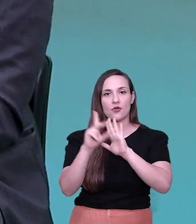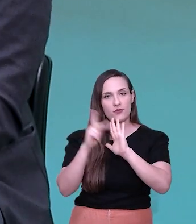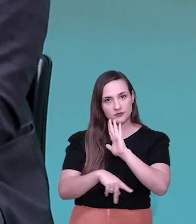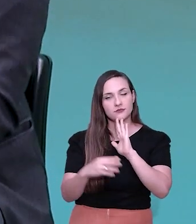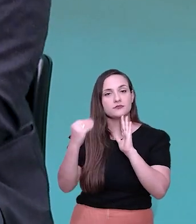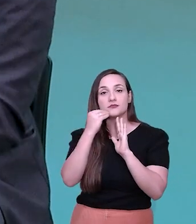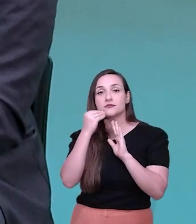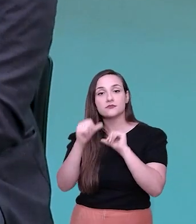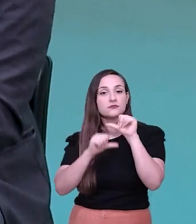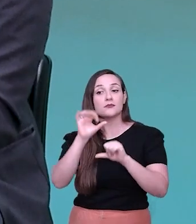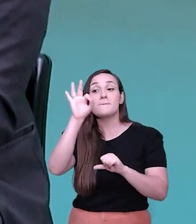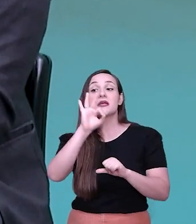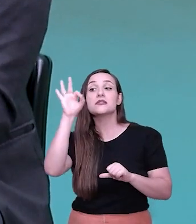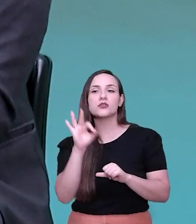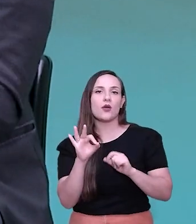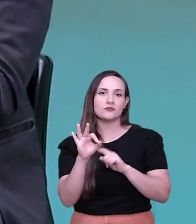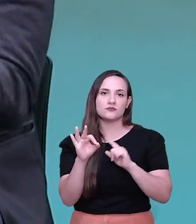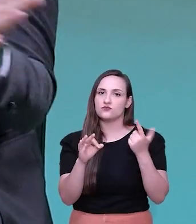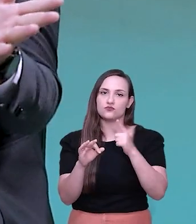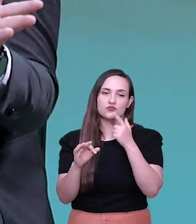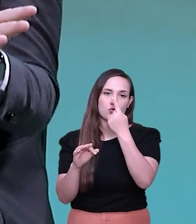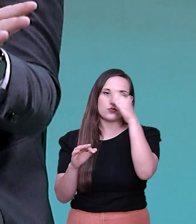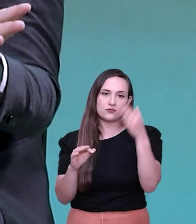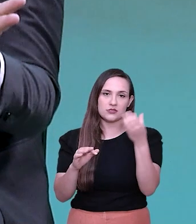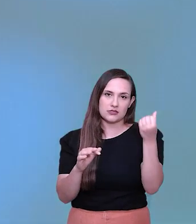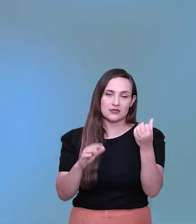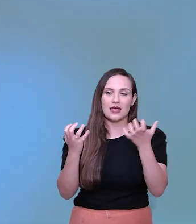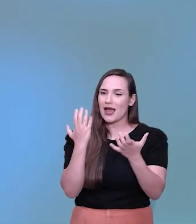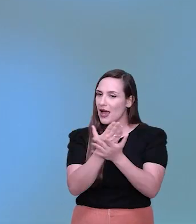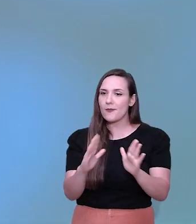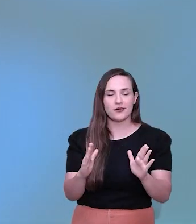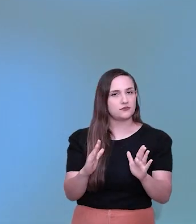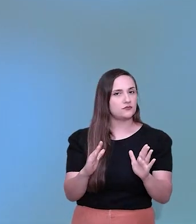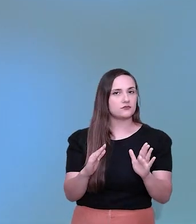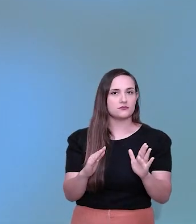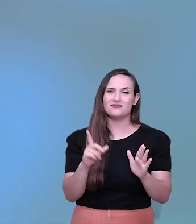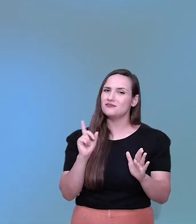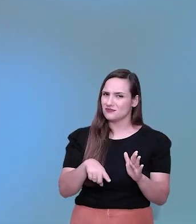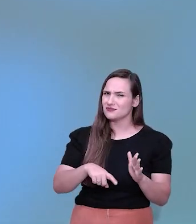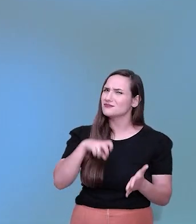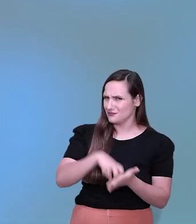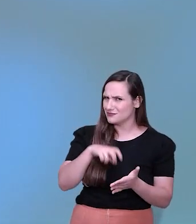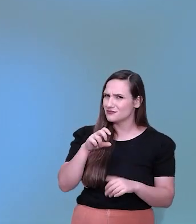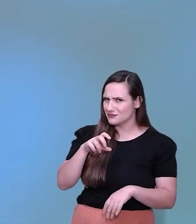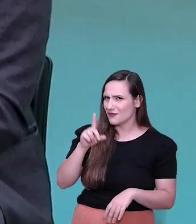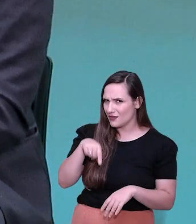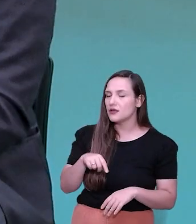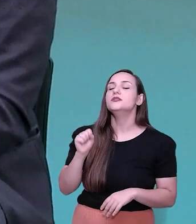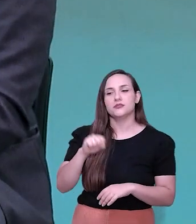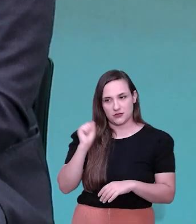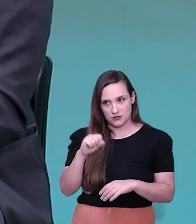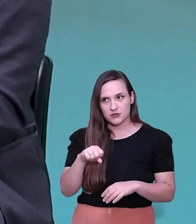de lei está tentando fazer é acabar com as saídas temporárias. Entendi. É uma medida mais severa ainda? Muito